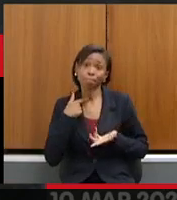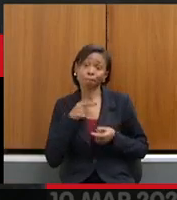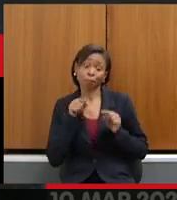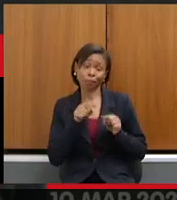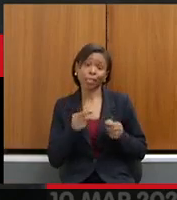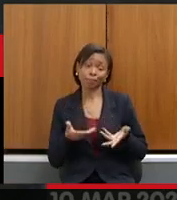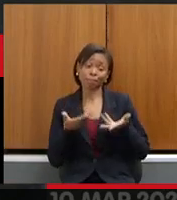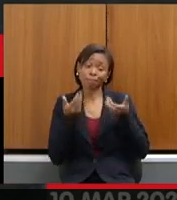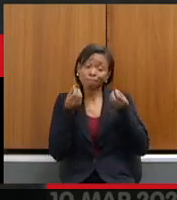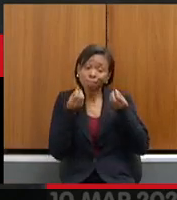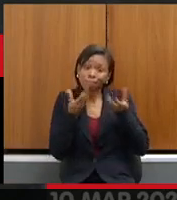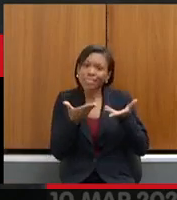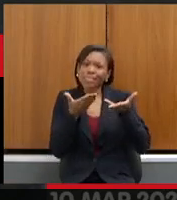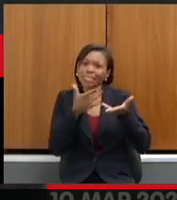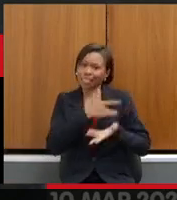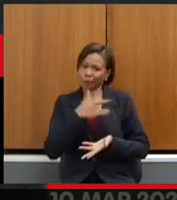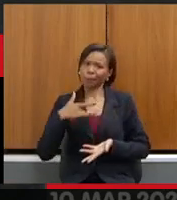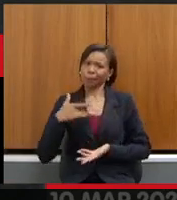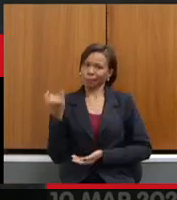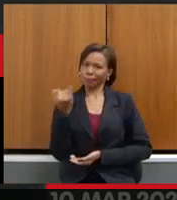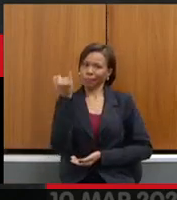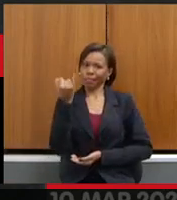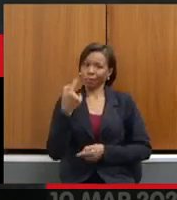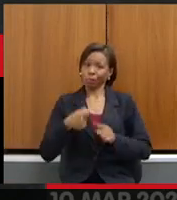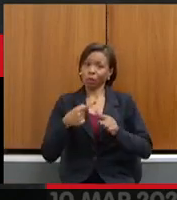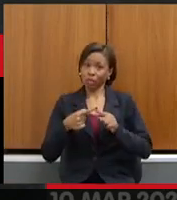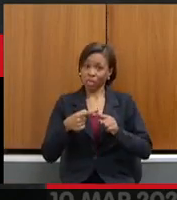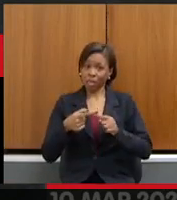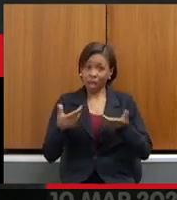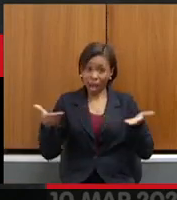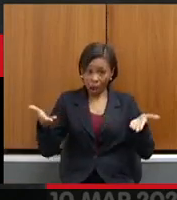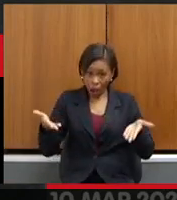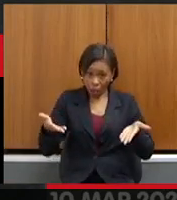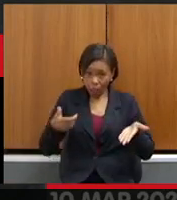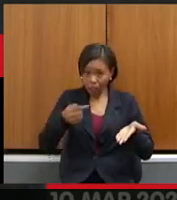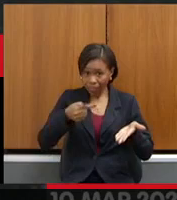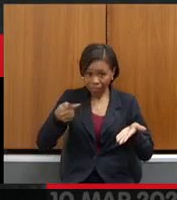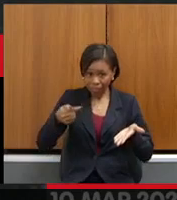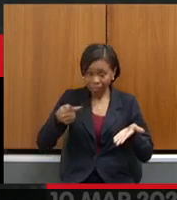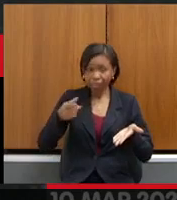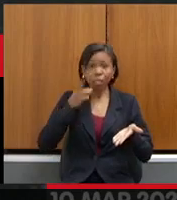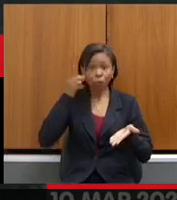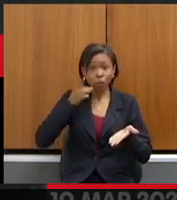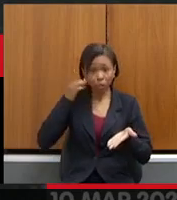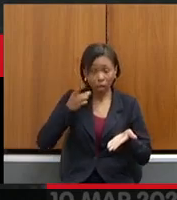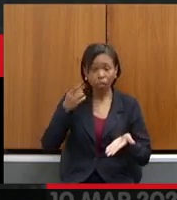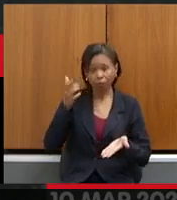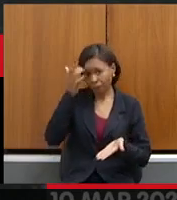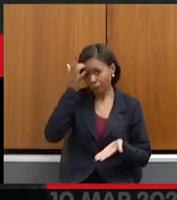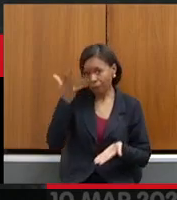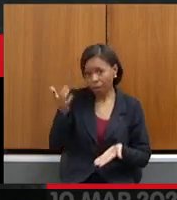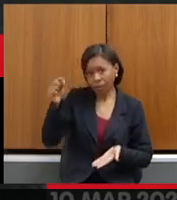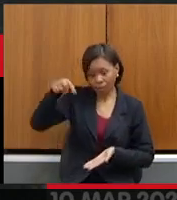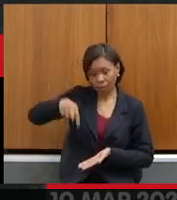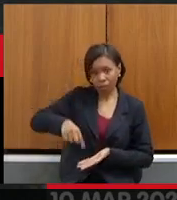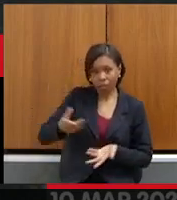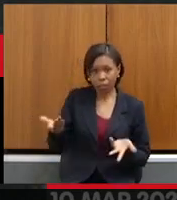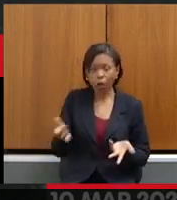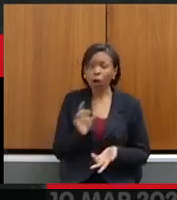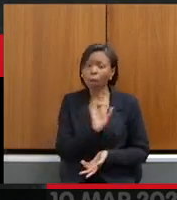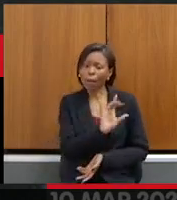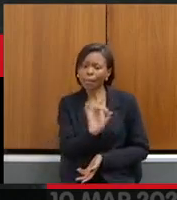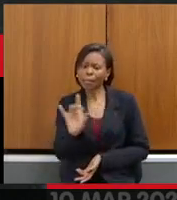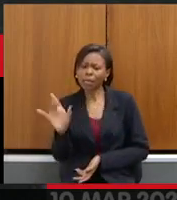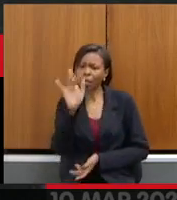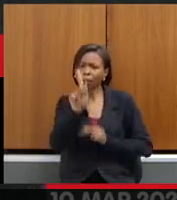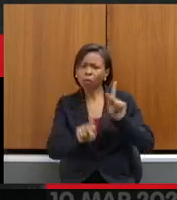mais importante porque é muito fácil para a gente tá aqui 77 deputados né O povo tá lá fora também hoje cada cidadão brasileiro é um